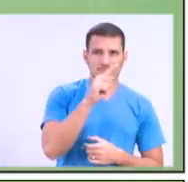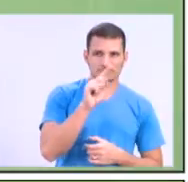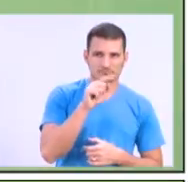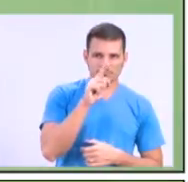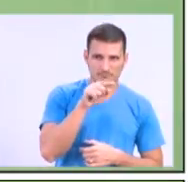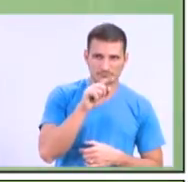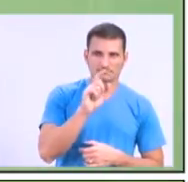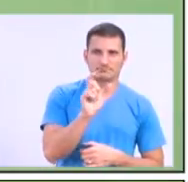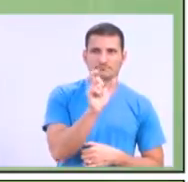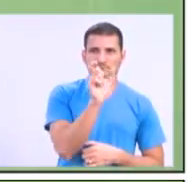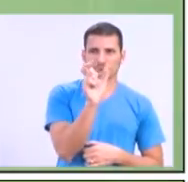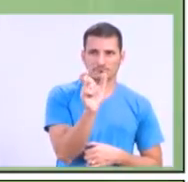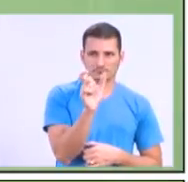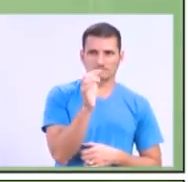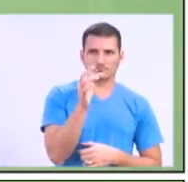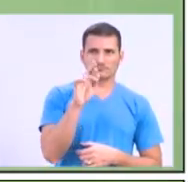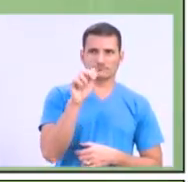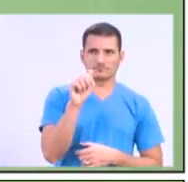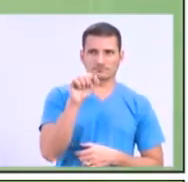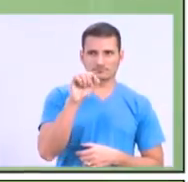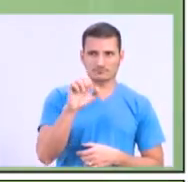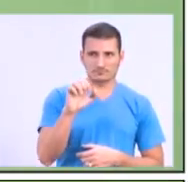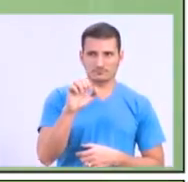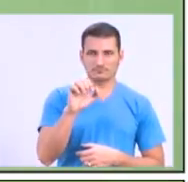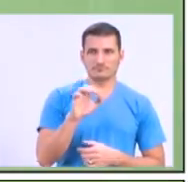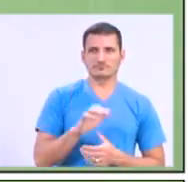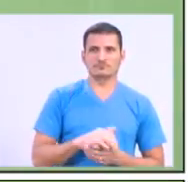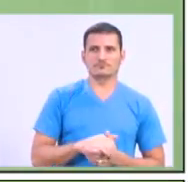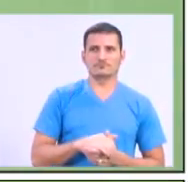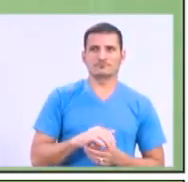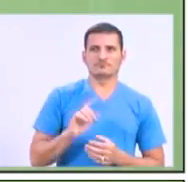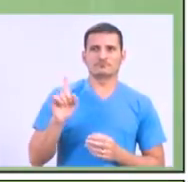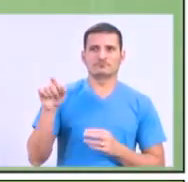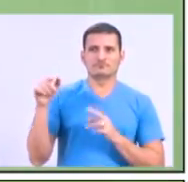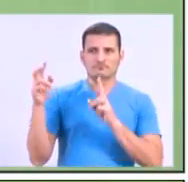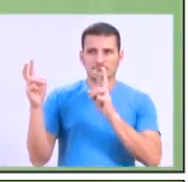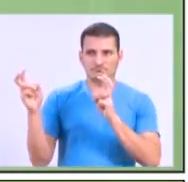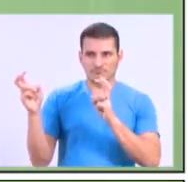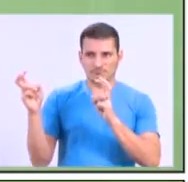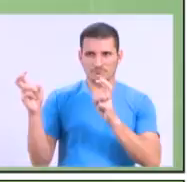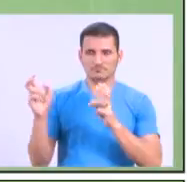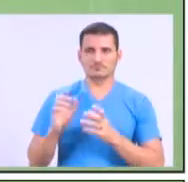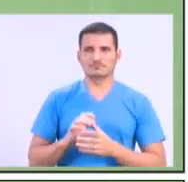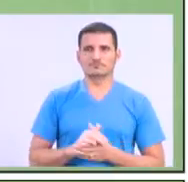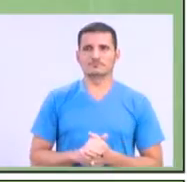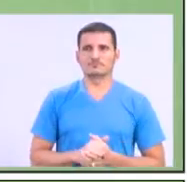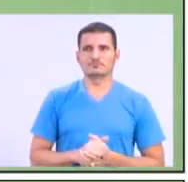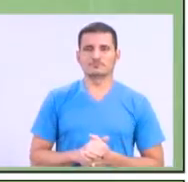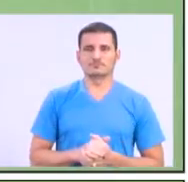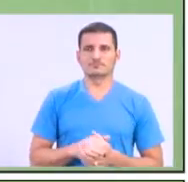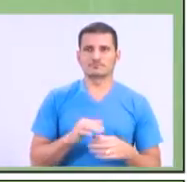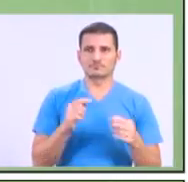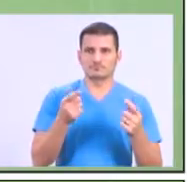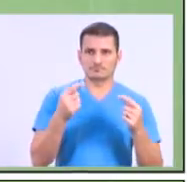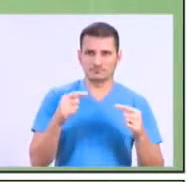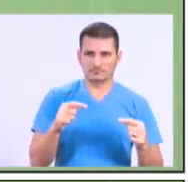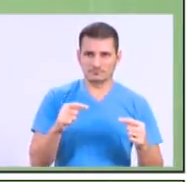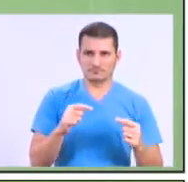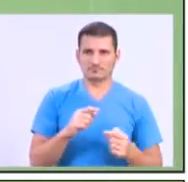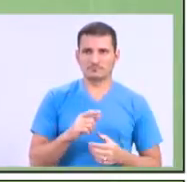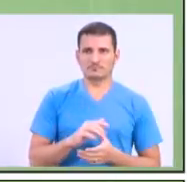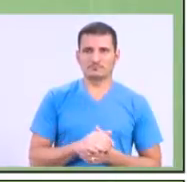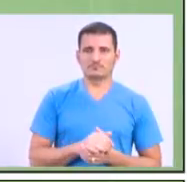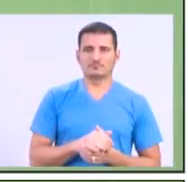seguido do nome da variável, que é frase, né? E o valor dela, exemplo de variável string. E aqui embaixo nós temos uma